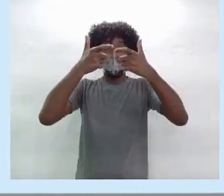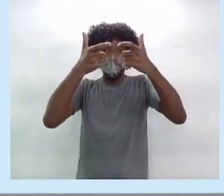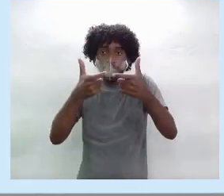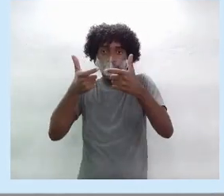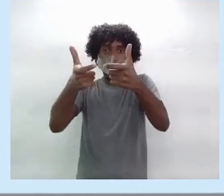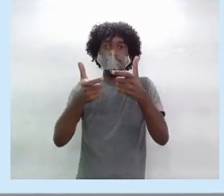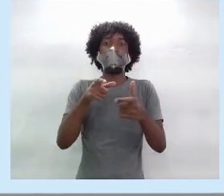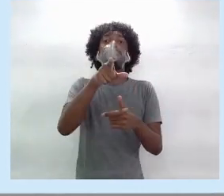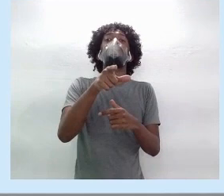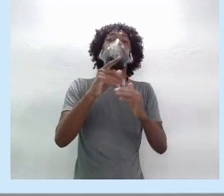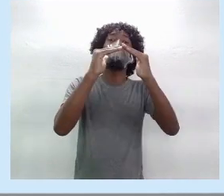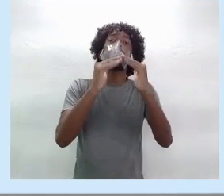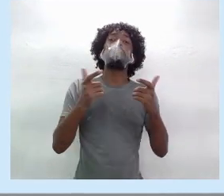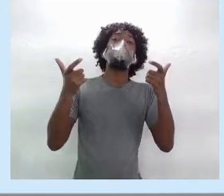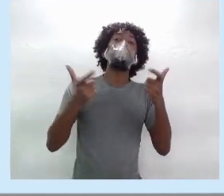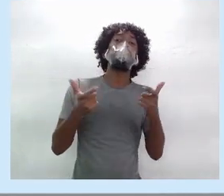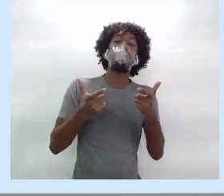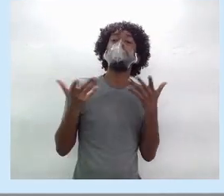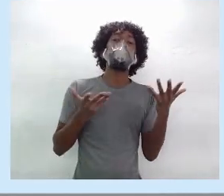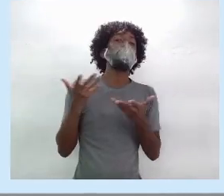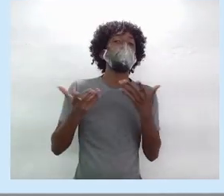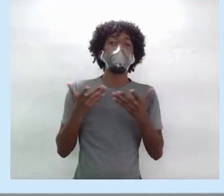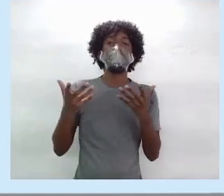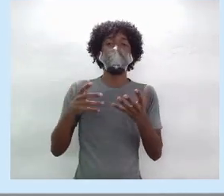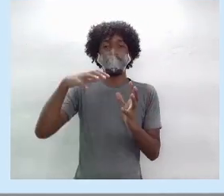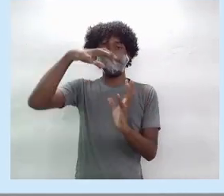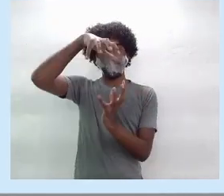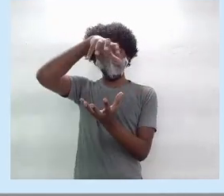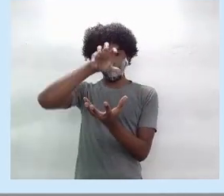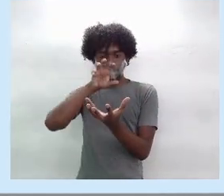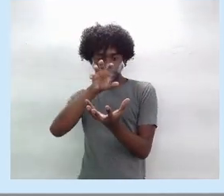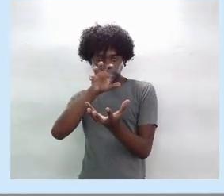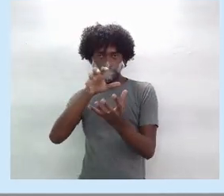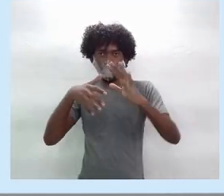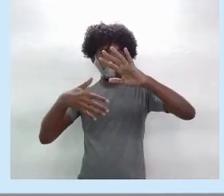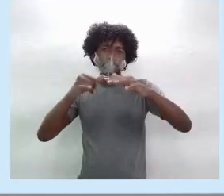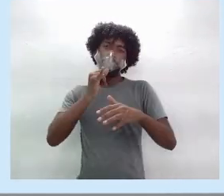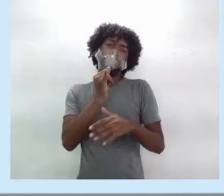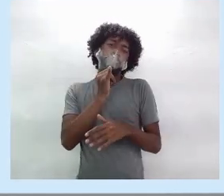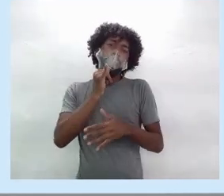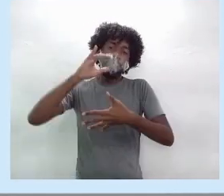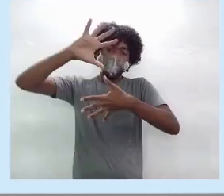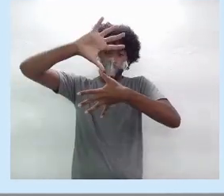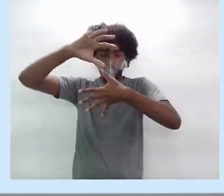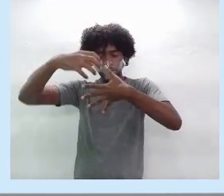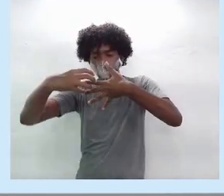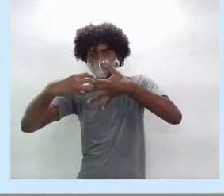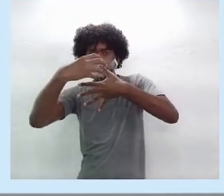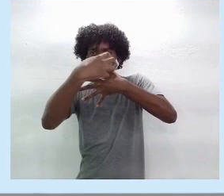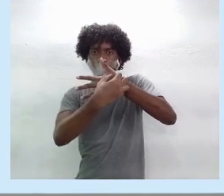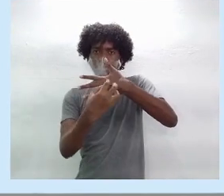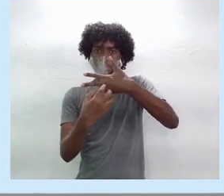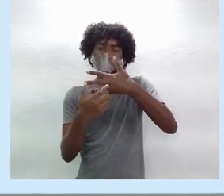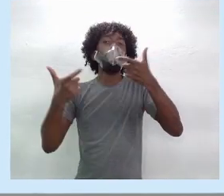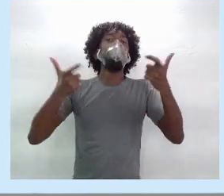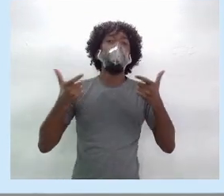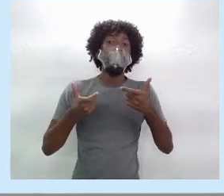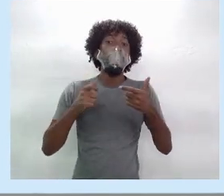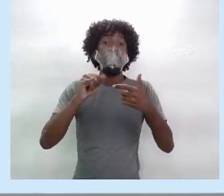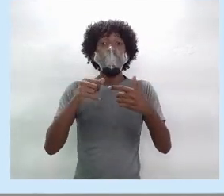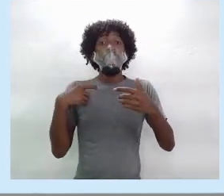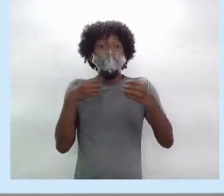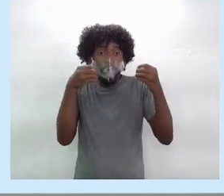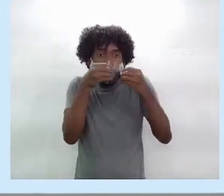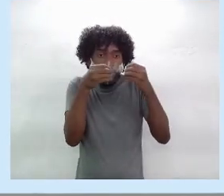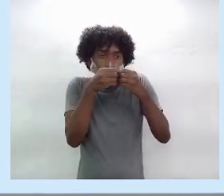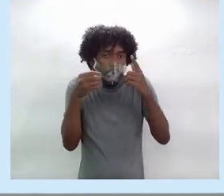você mora em relação ao continente. Quanto mais você está próximo ao mar,